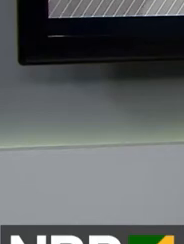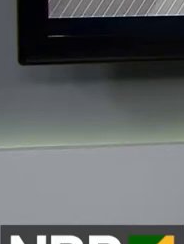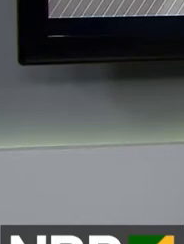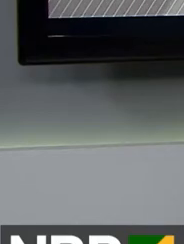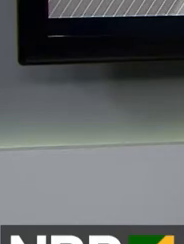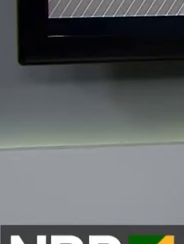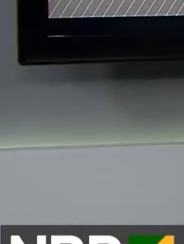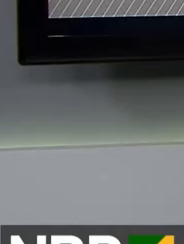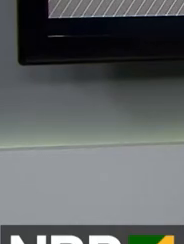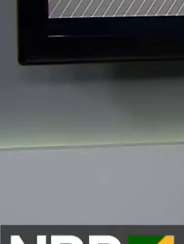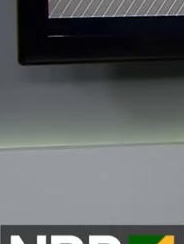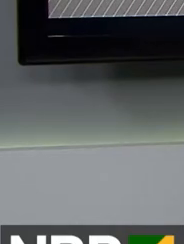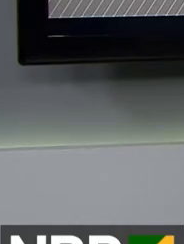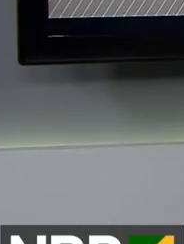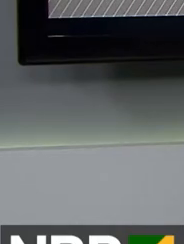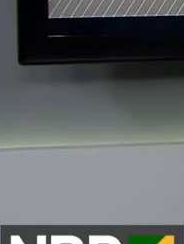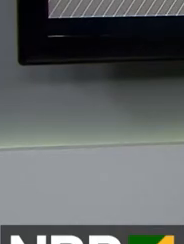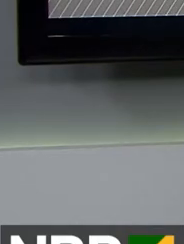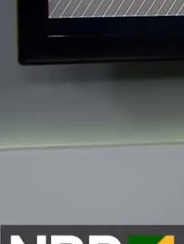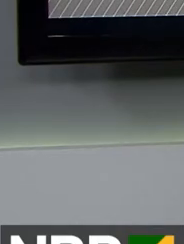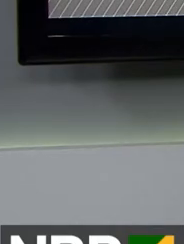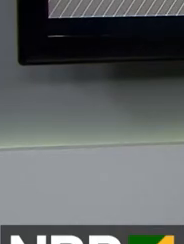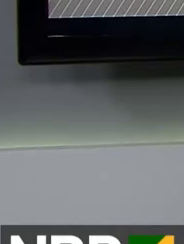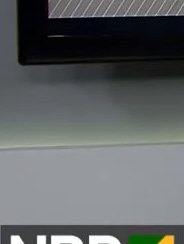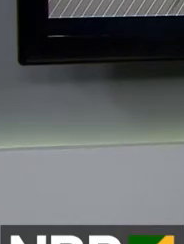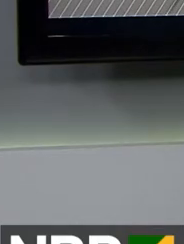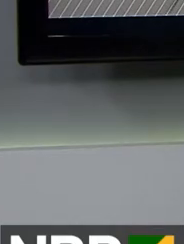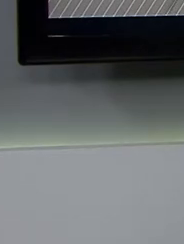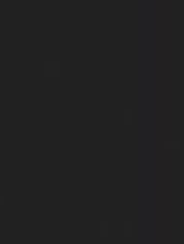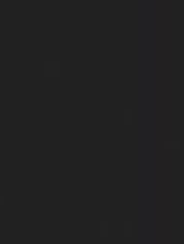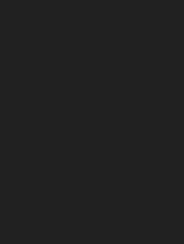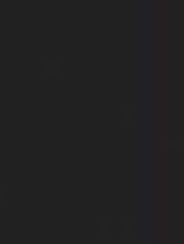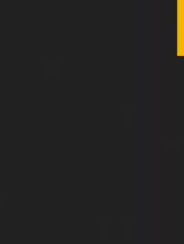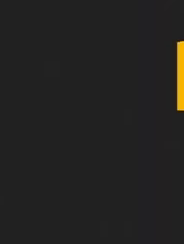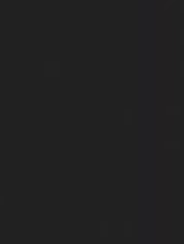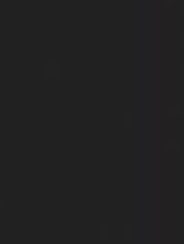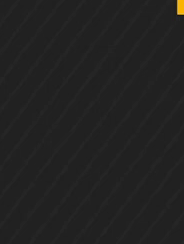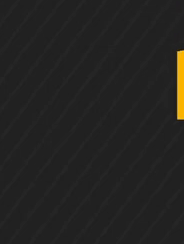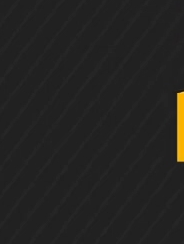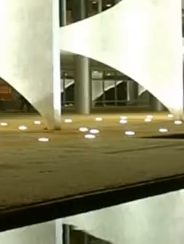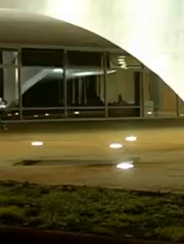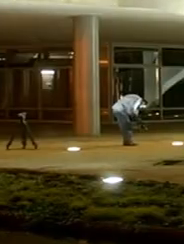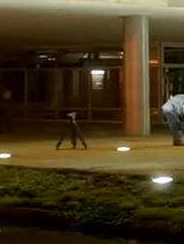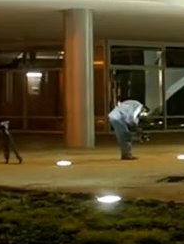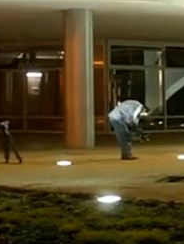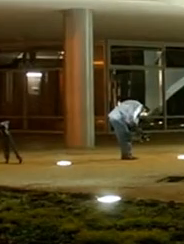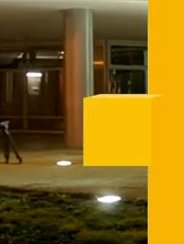informações. Continue com a gente na NBR, a TV do Governo Federal.